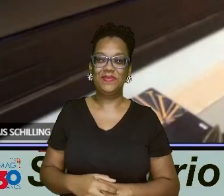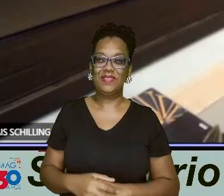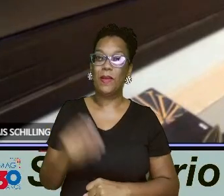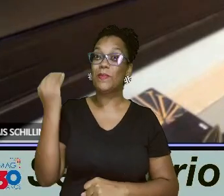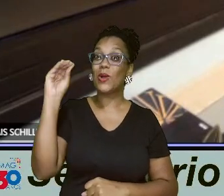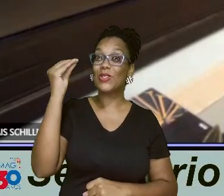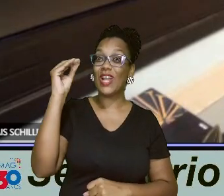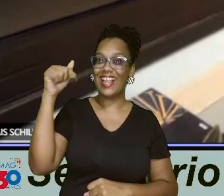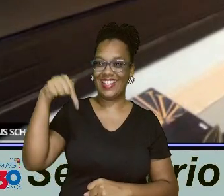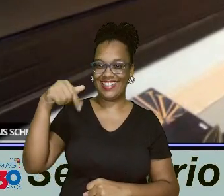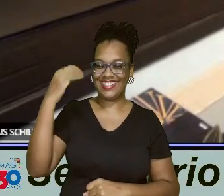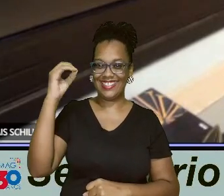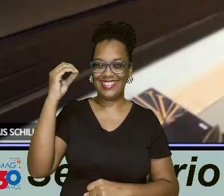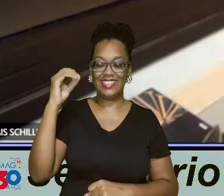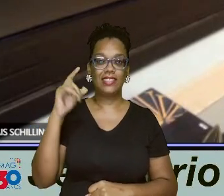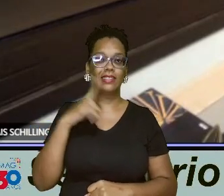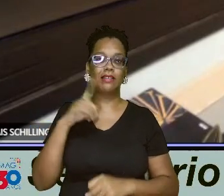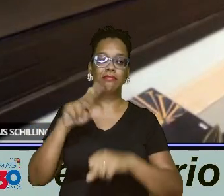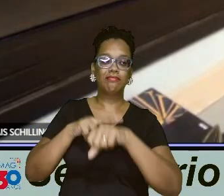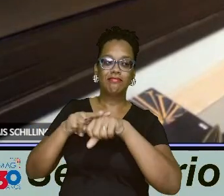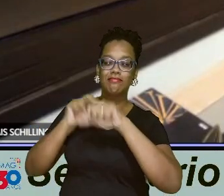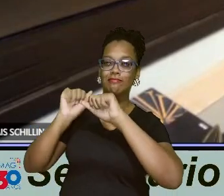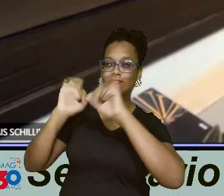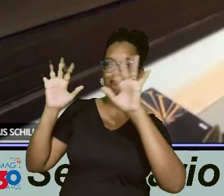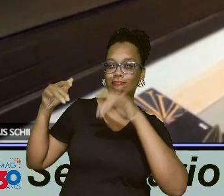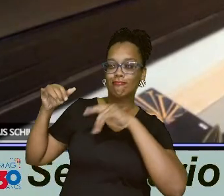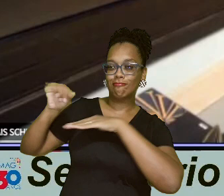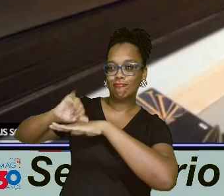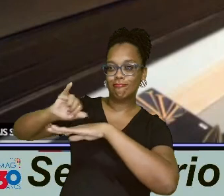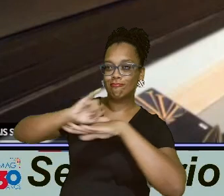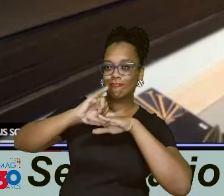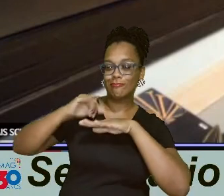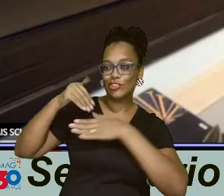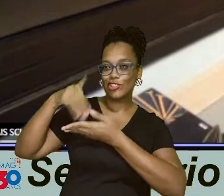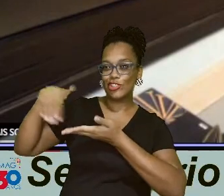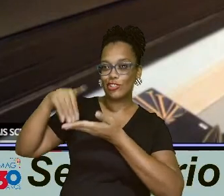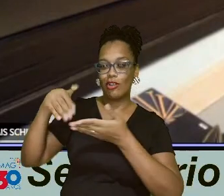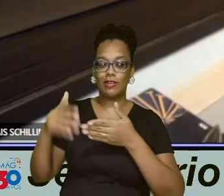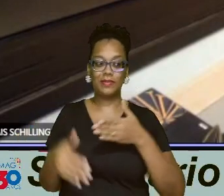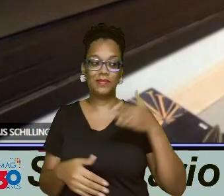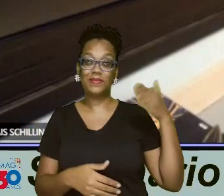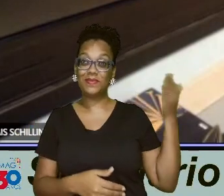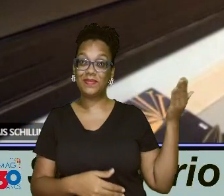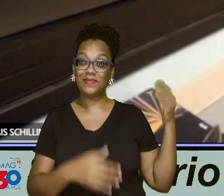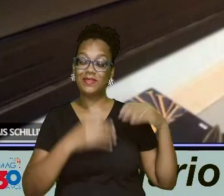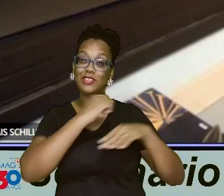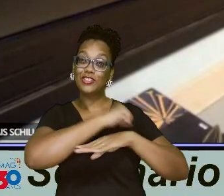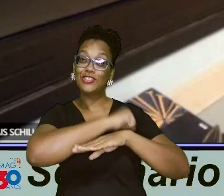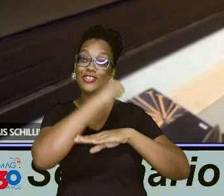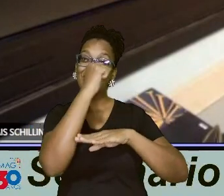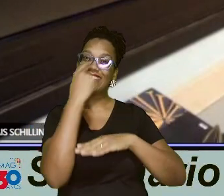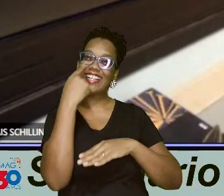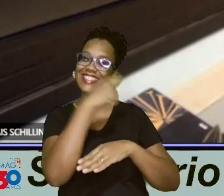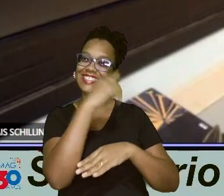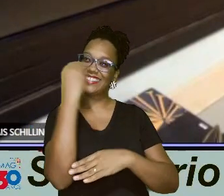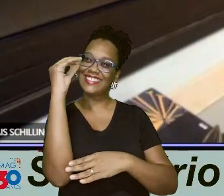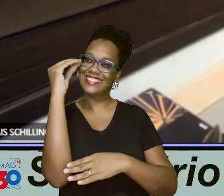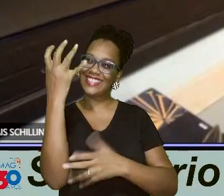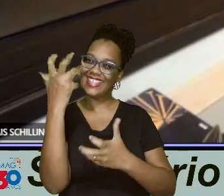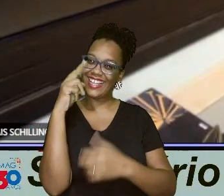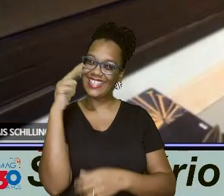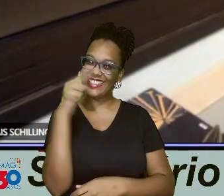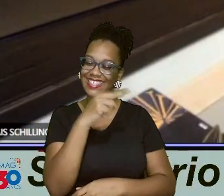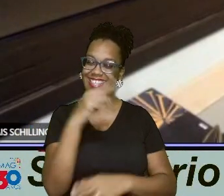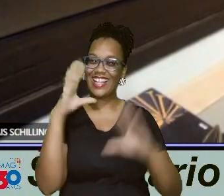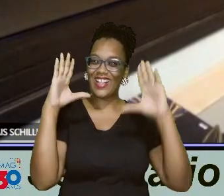verde claro, alguns móveis de escritório, e à minha direita aqui tem um pouquinho de Porto Alegre, para quem quiser olhar da